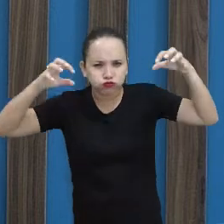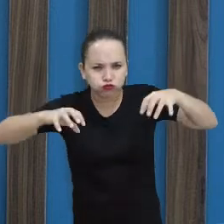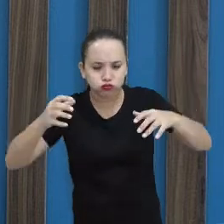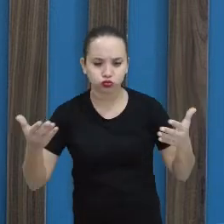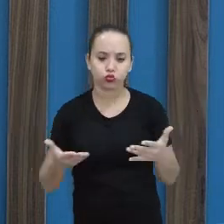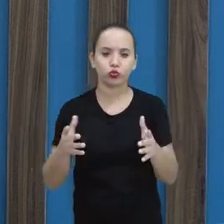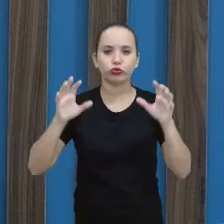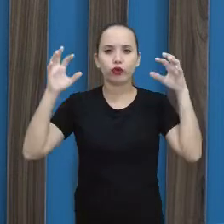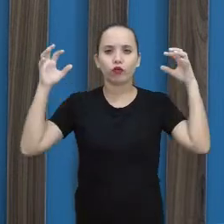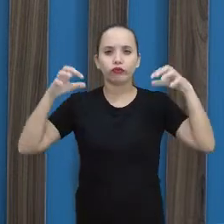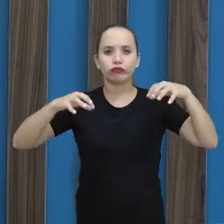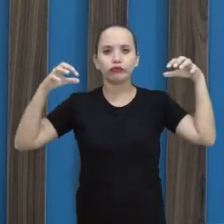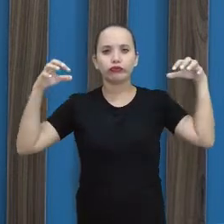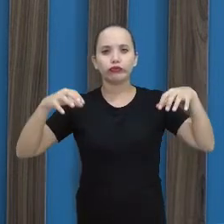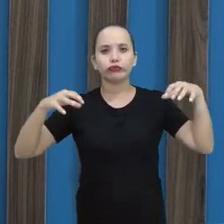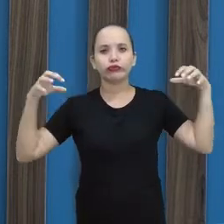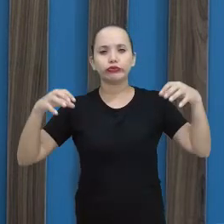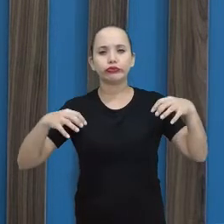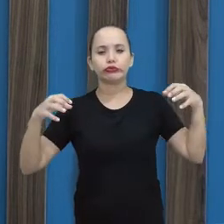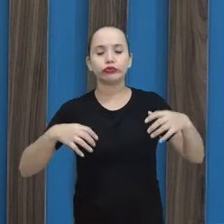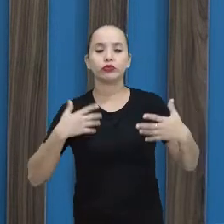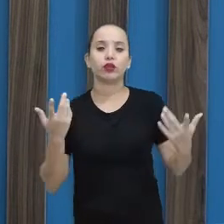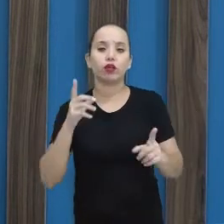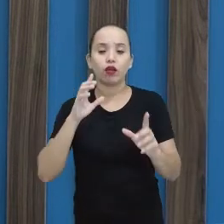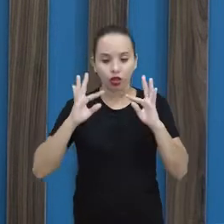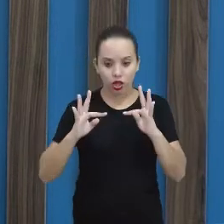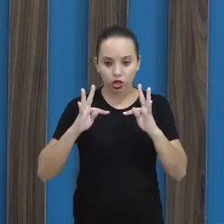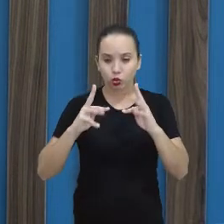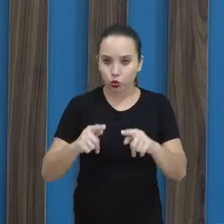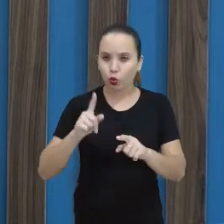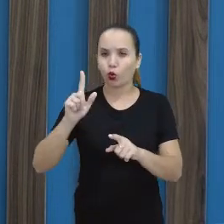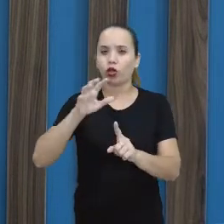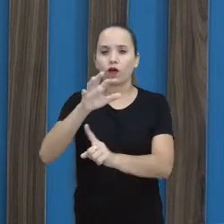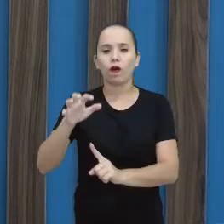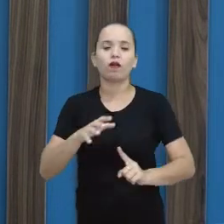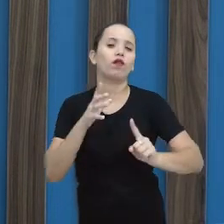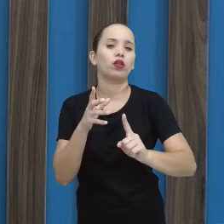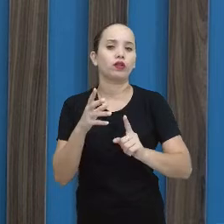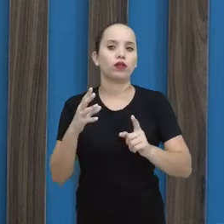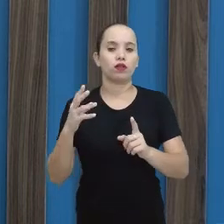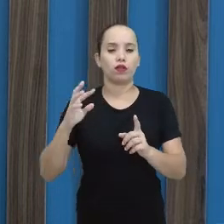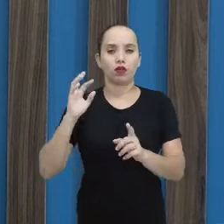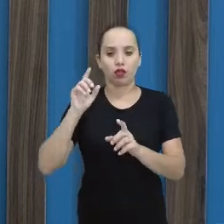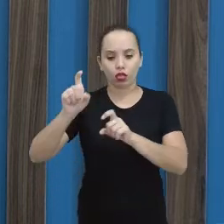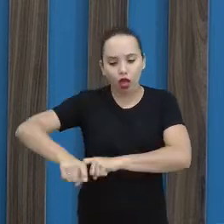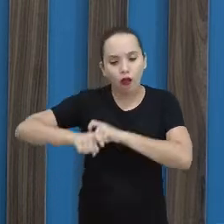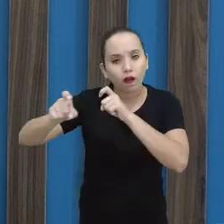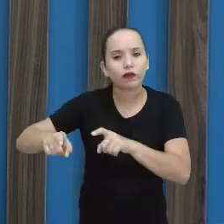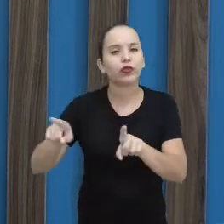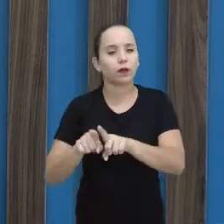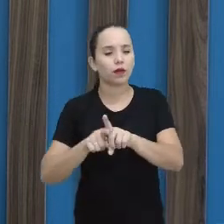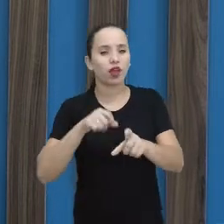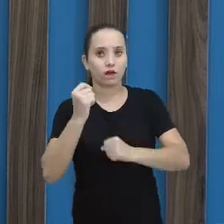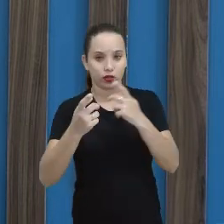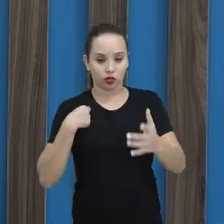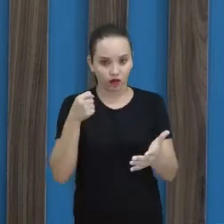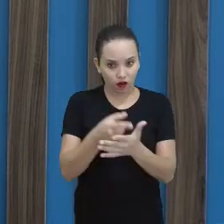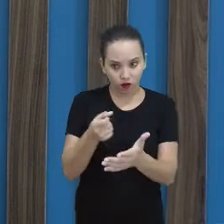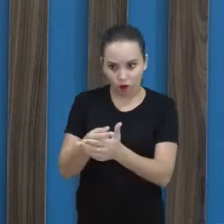a agricultura, né? Nós vamos comprar, às vezes, alguma fruta, ela está mais cara, alguma verdura, porque realmente eles